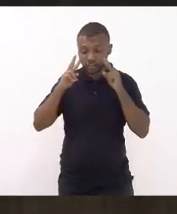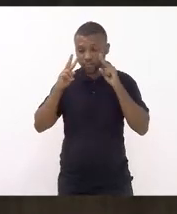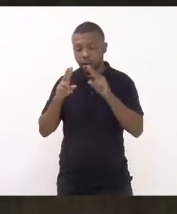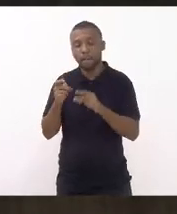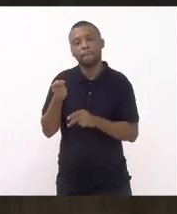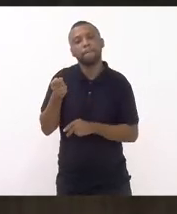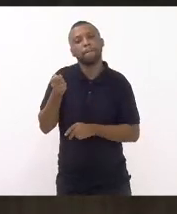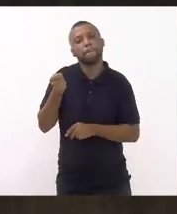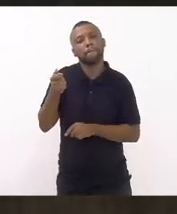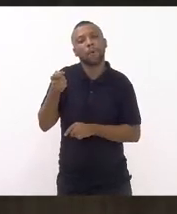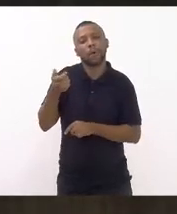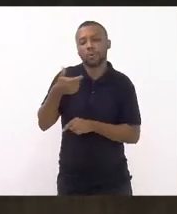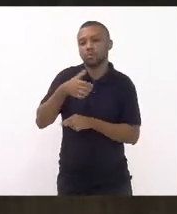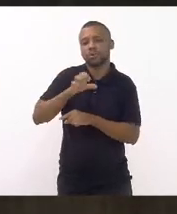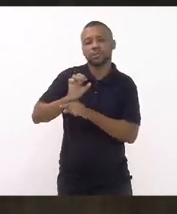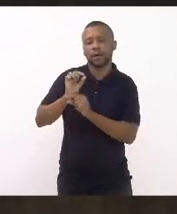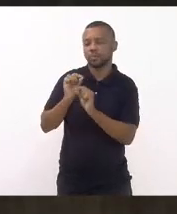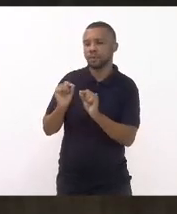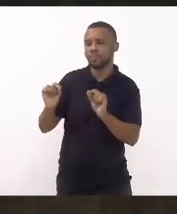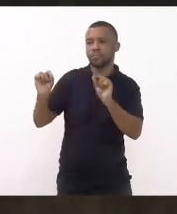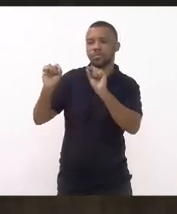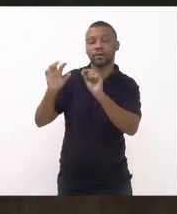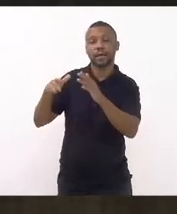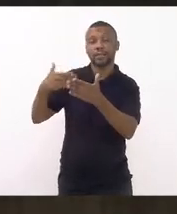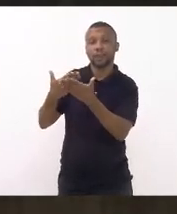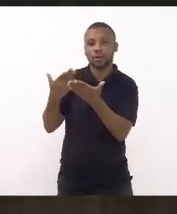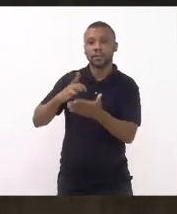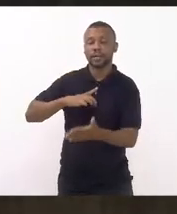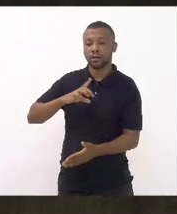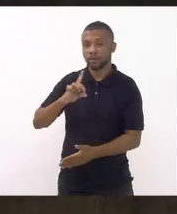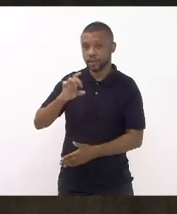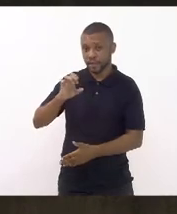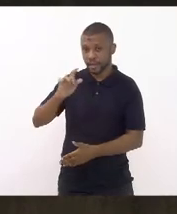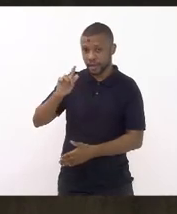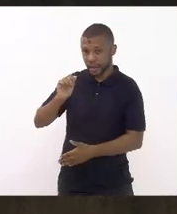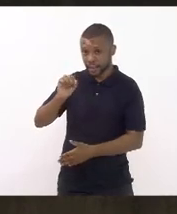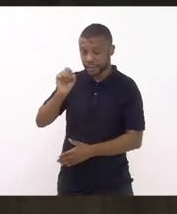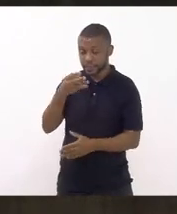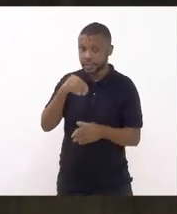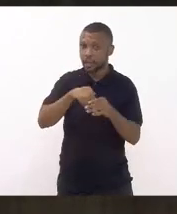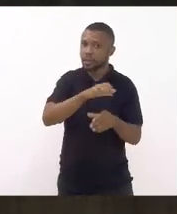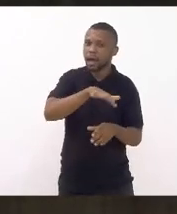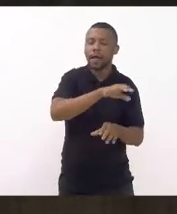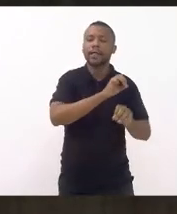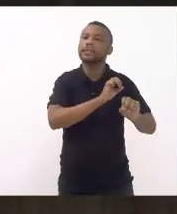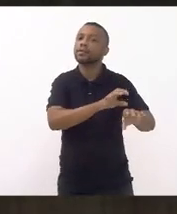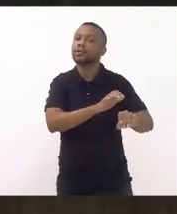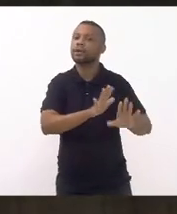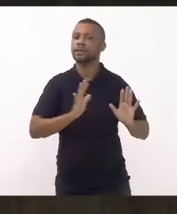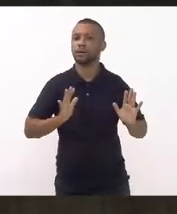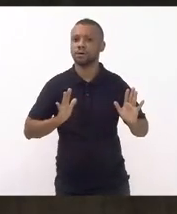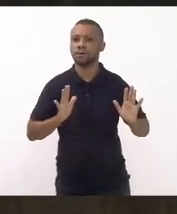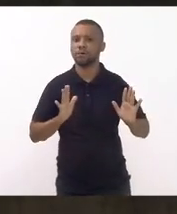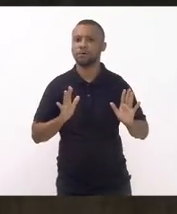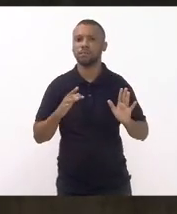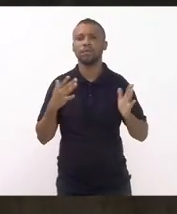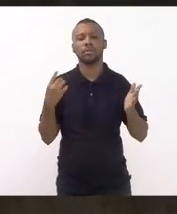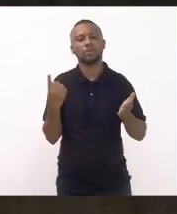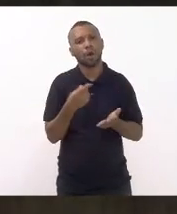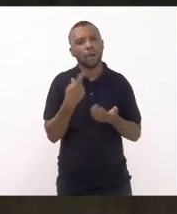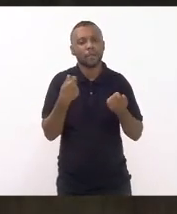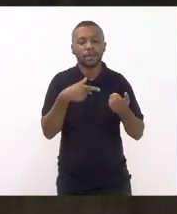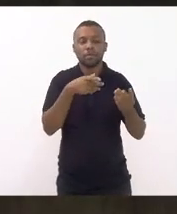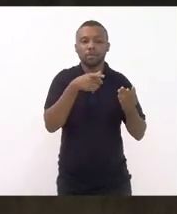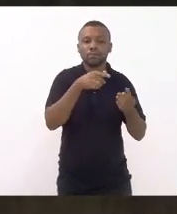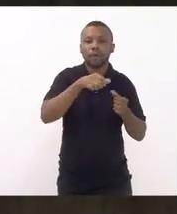poucos estados que ainda tem o DEGASE dentro da educação. Nós precisamos ou